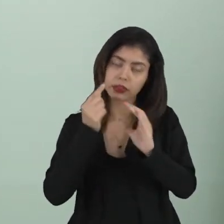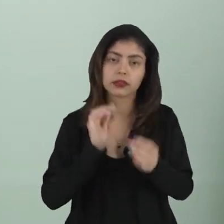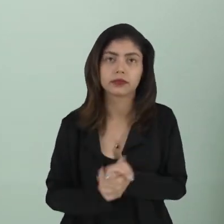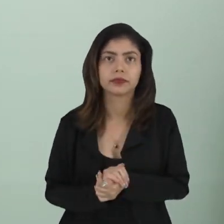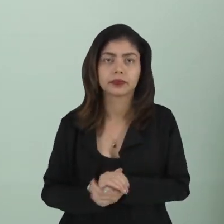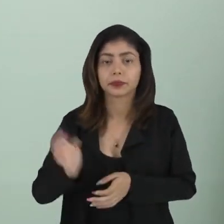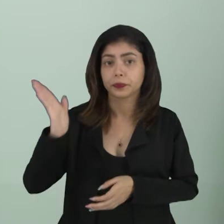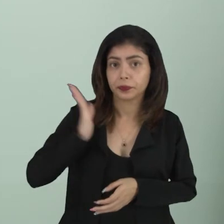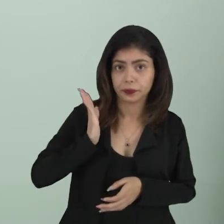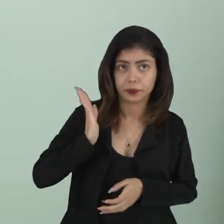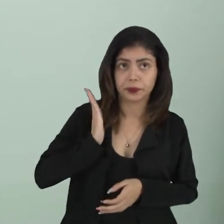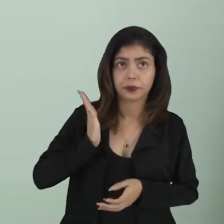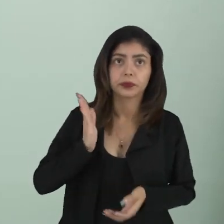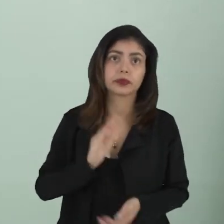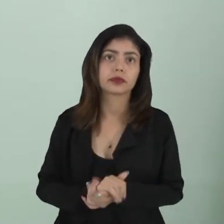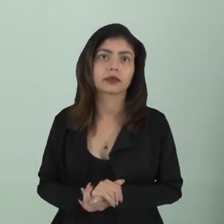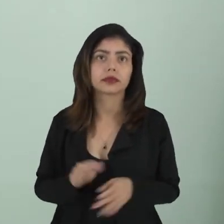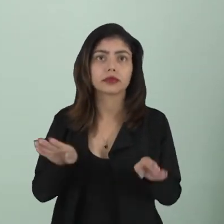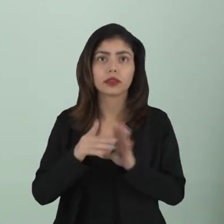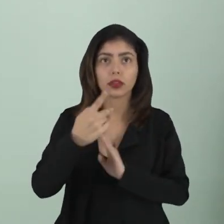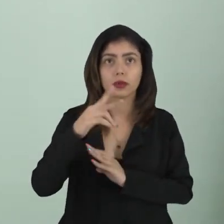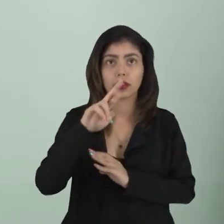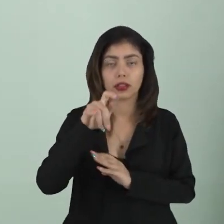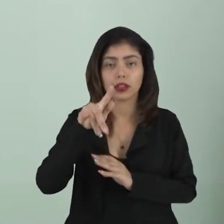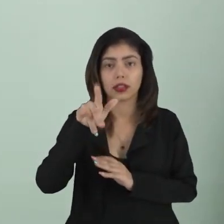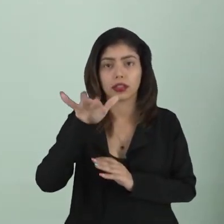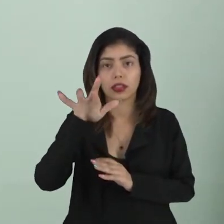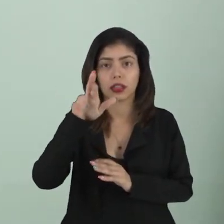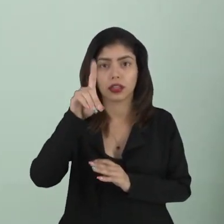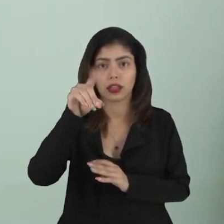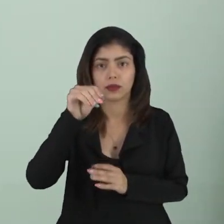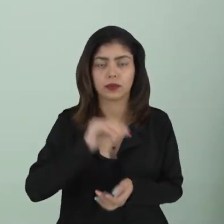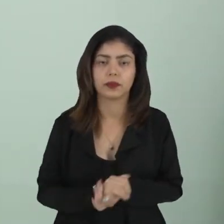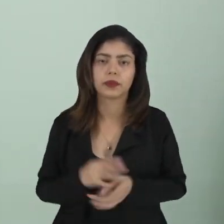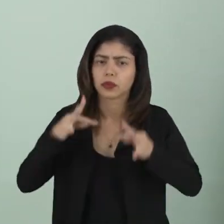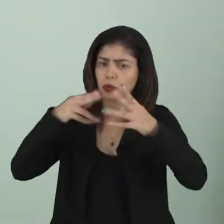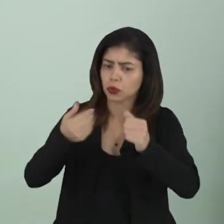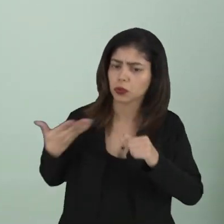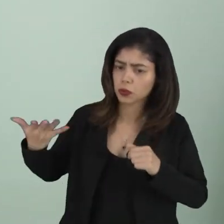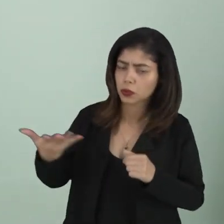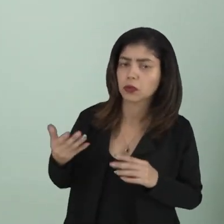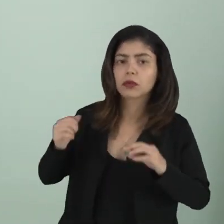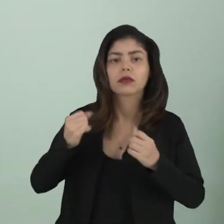caso, a burguesia e o proletariado. Com base em todas essas